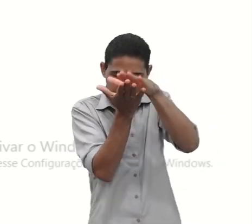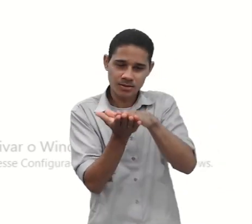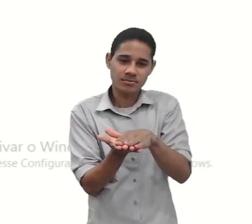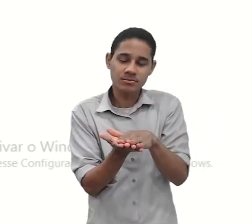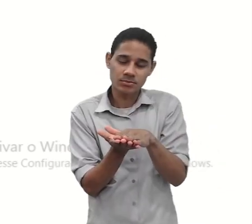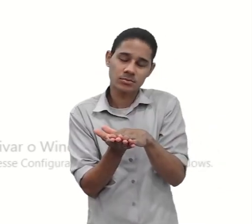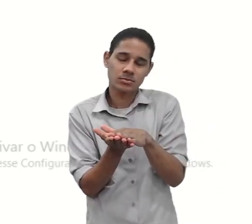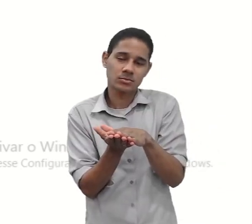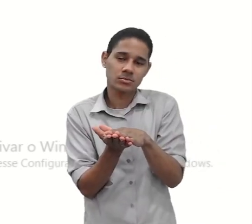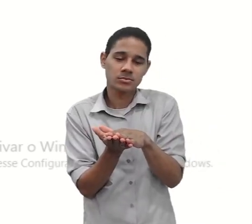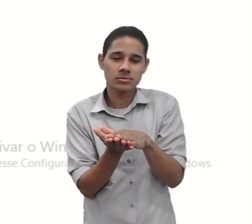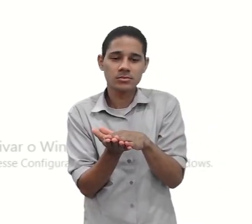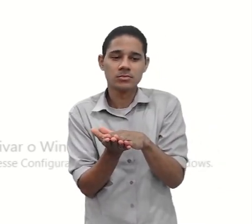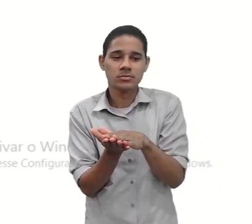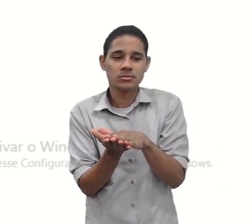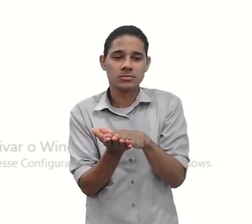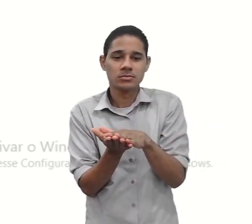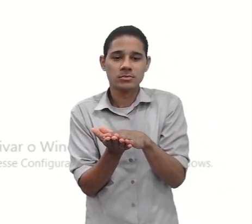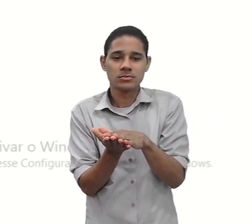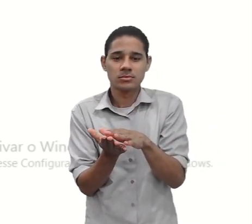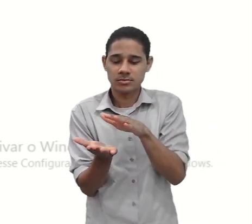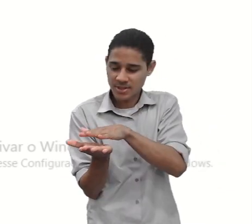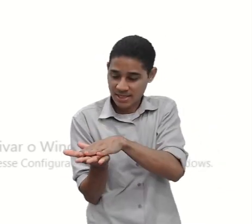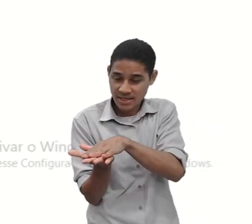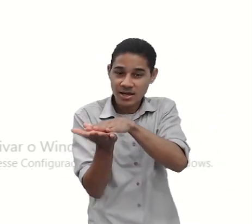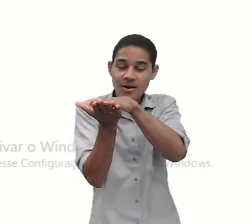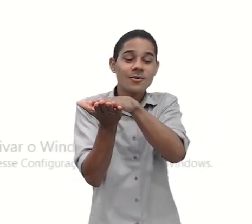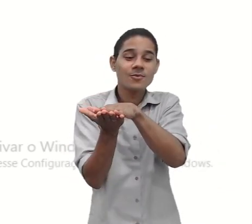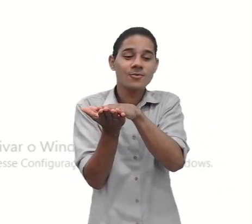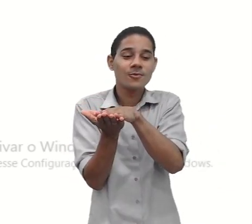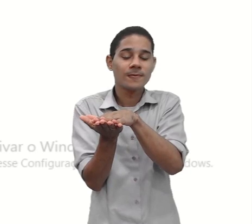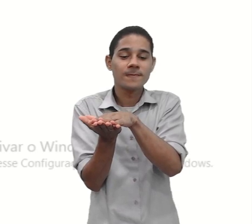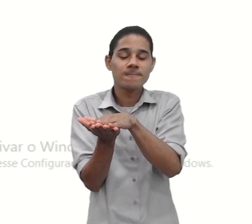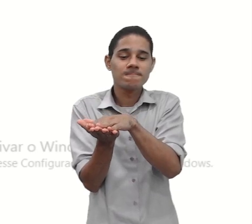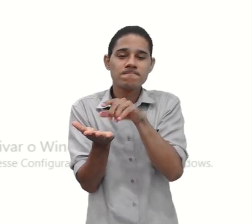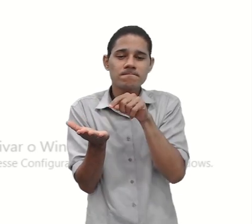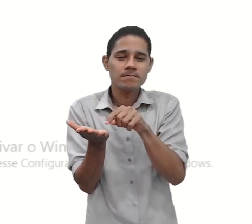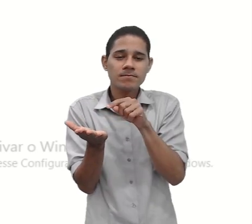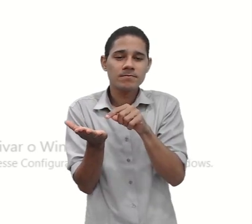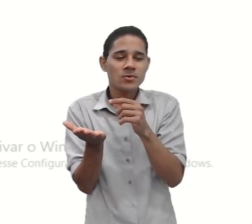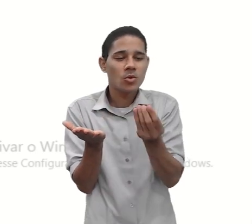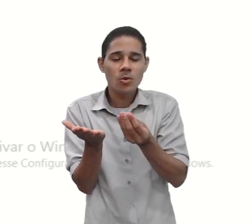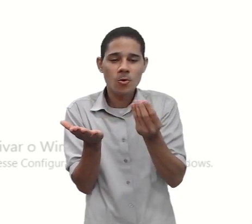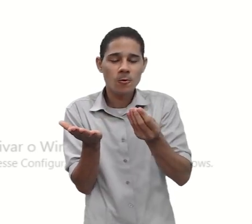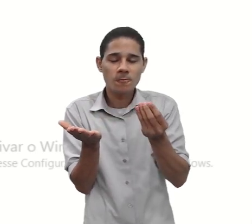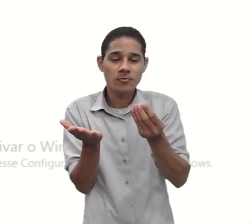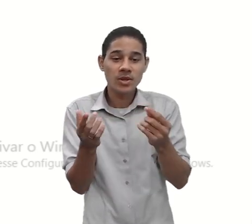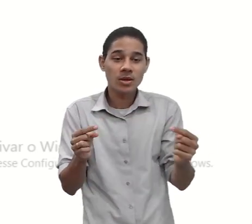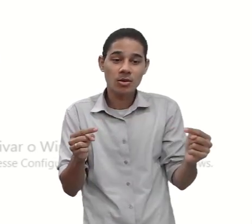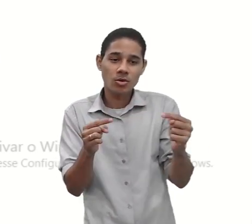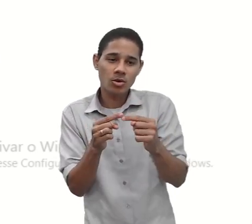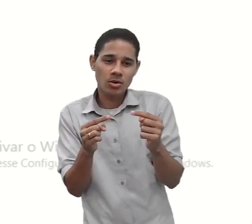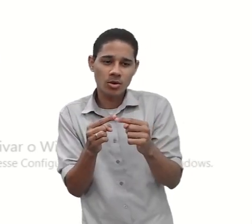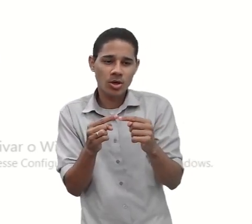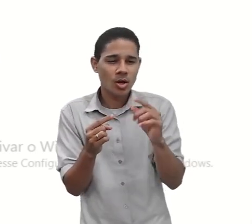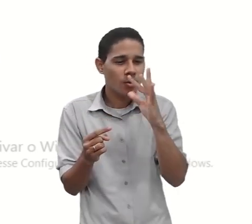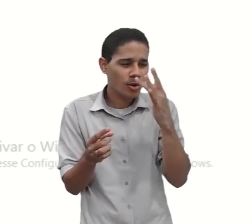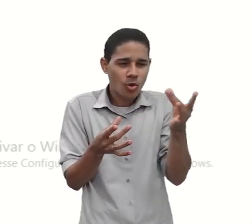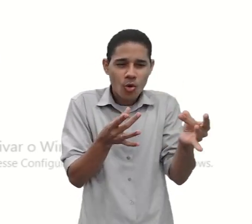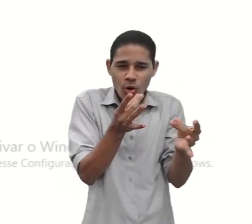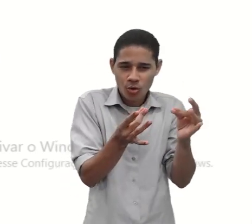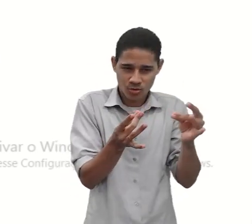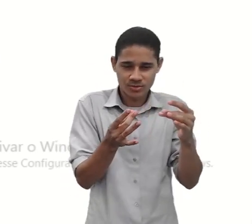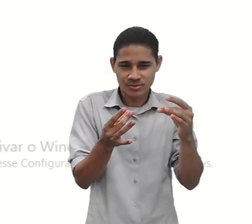sobrepostos. O fenômeno de camada ele refere-se ao fenômeno da